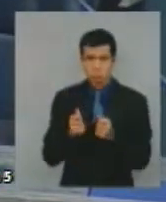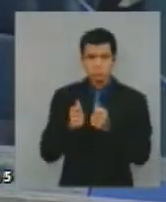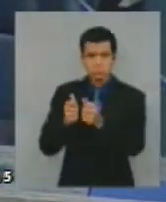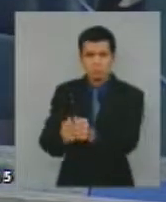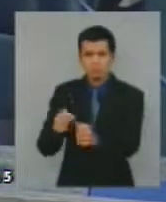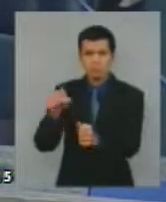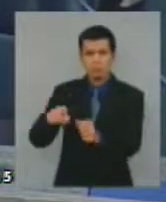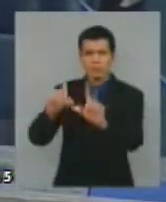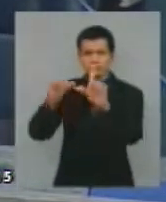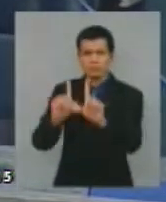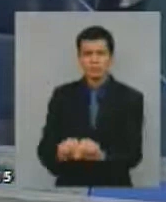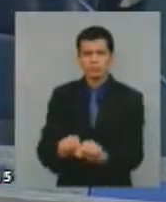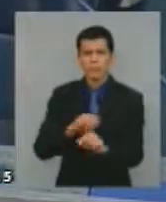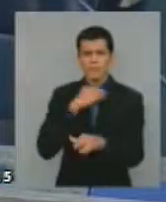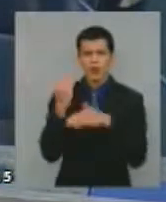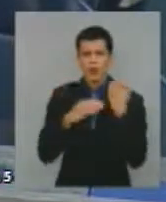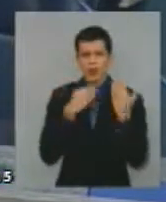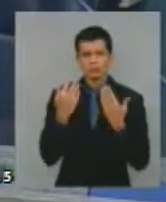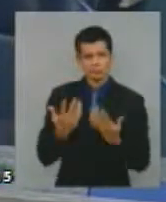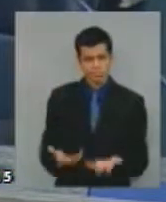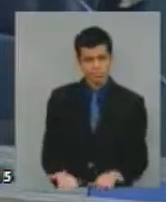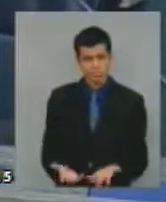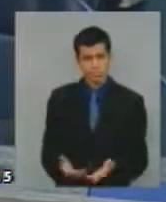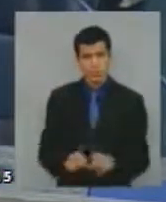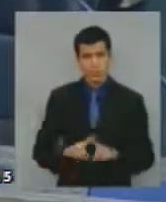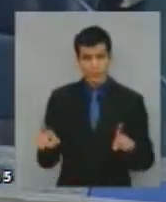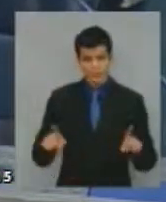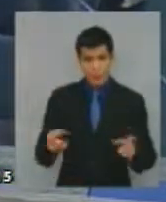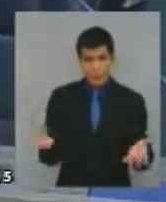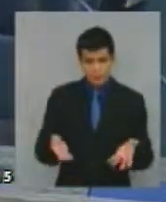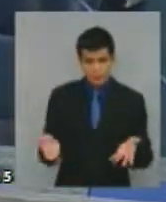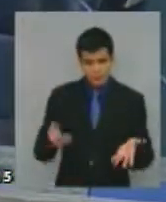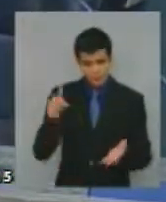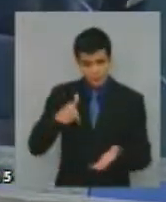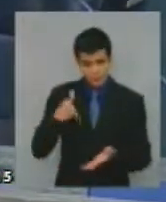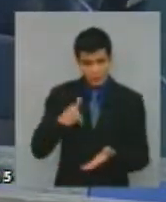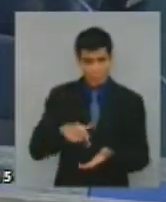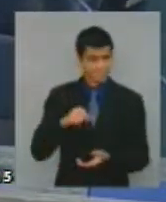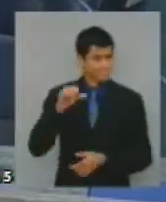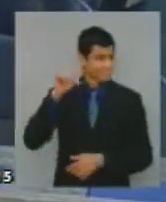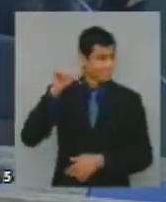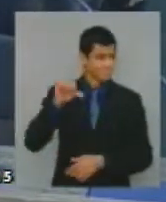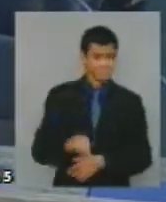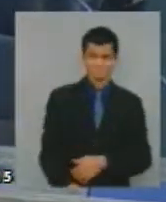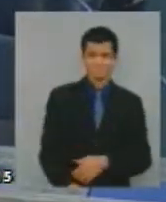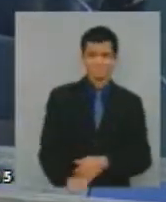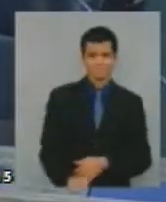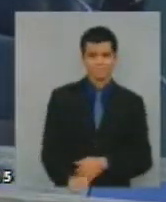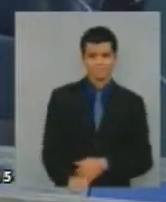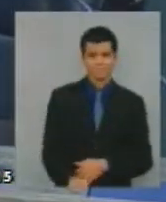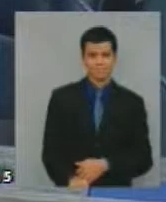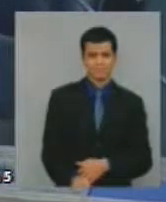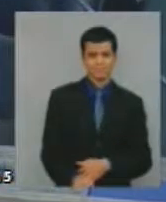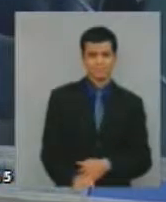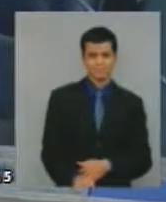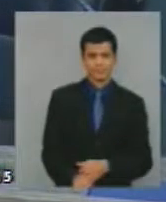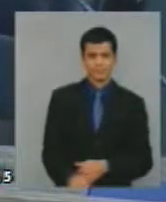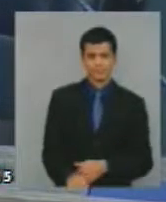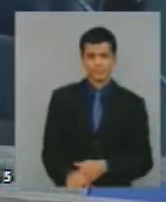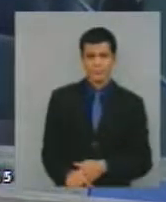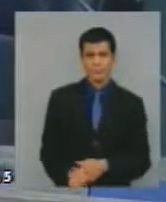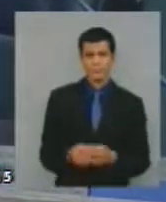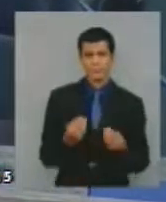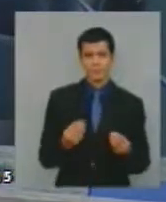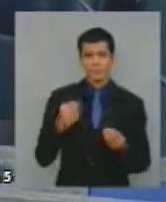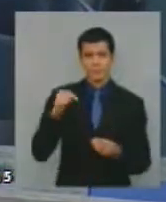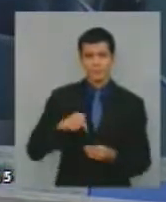infantil. Hoje tem muitos municípios do Ceará que têm metas, índices semelhantes ao de Cuba, que é um dos menores, é o menor